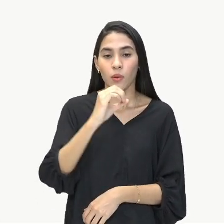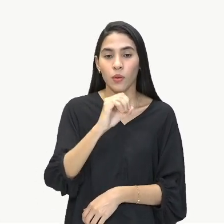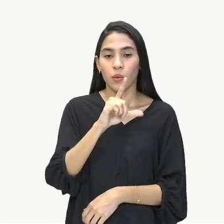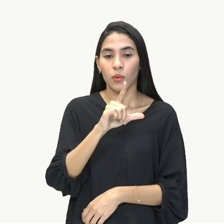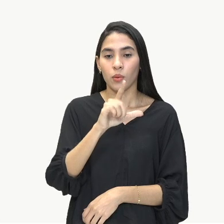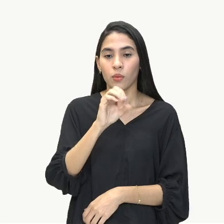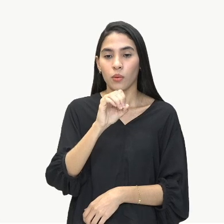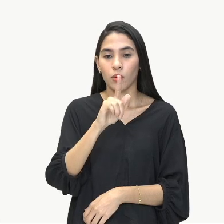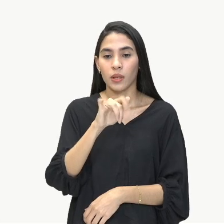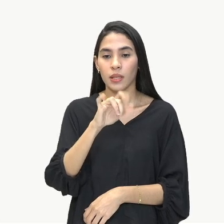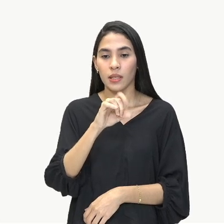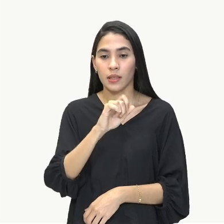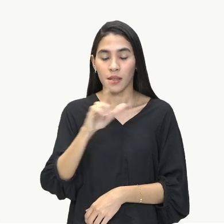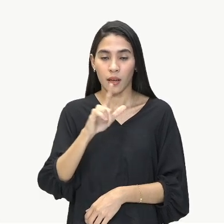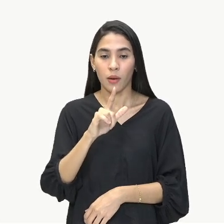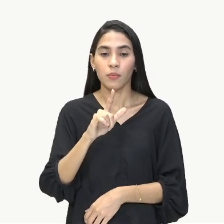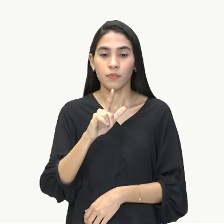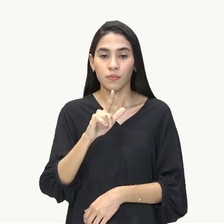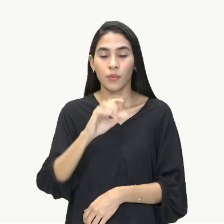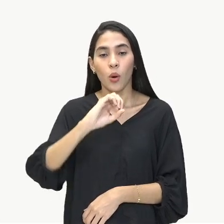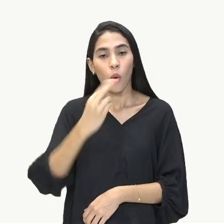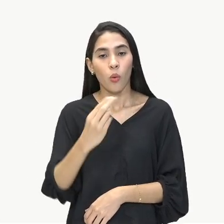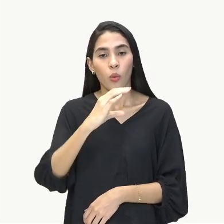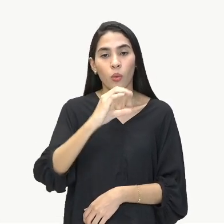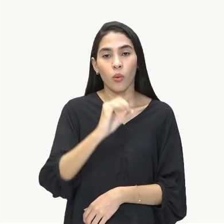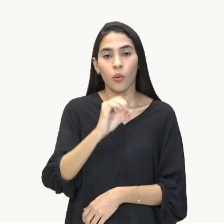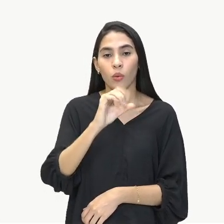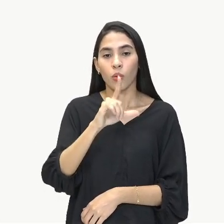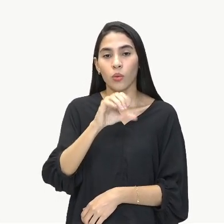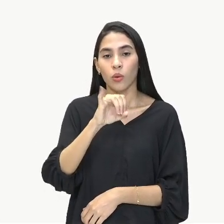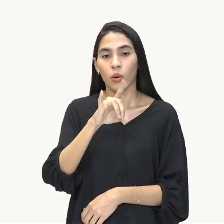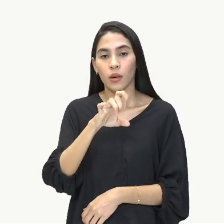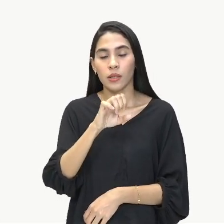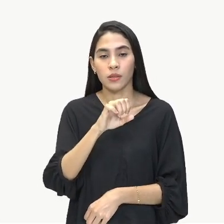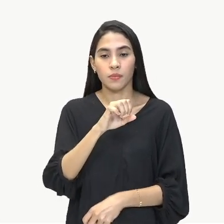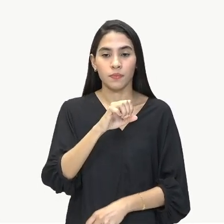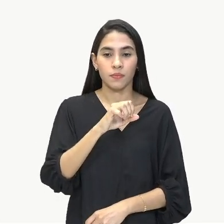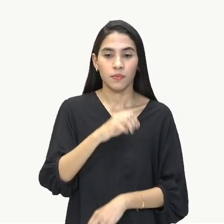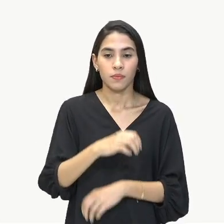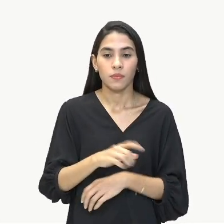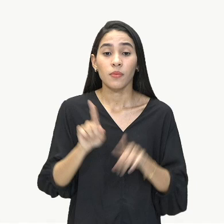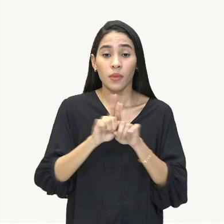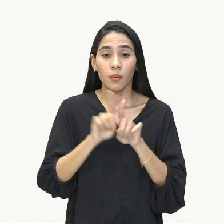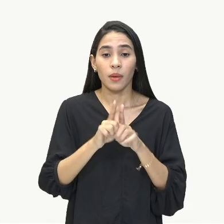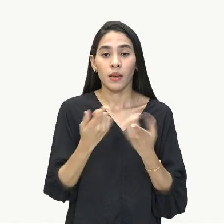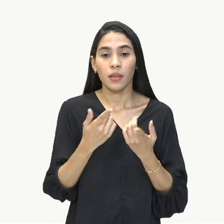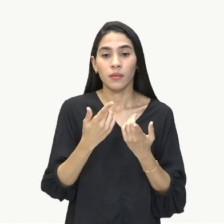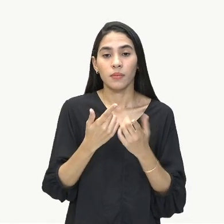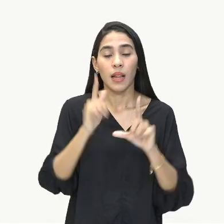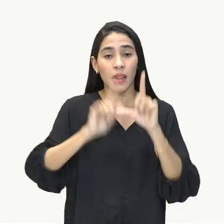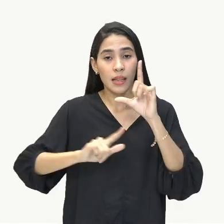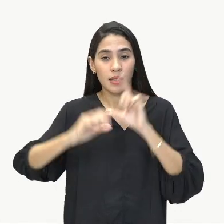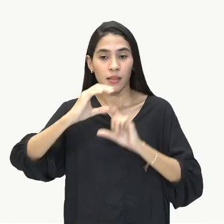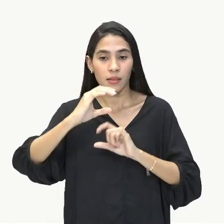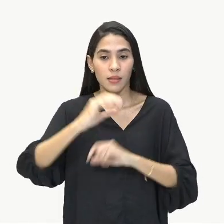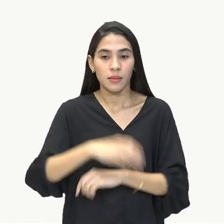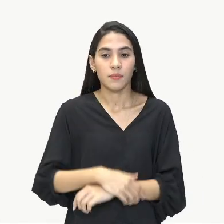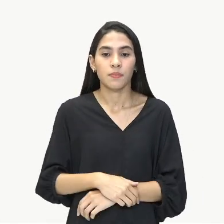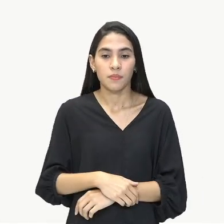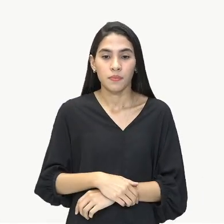coloidal, ou colóides. E a dispersão C é uma